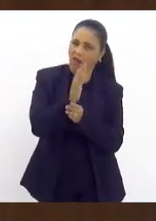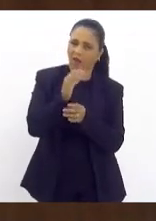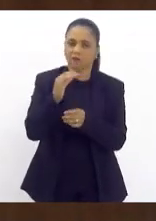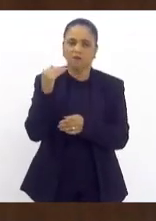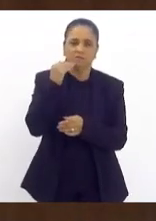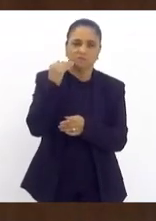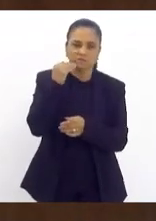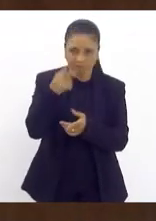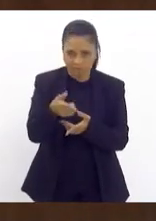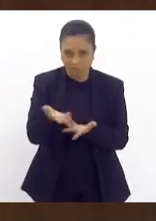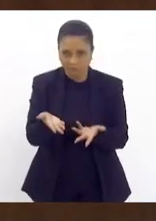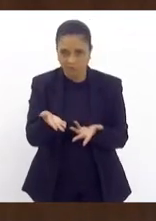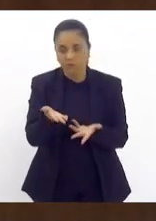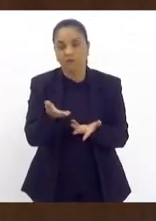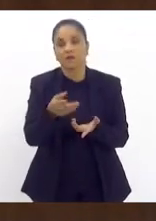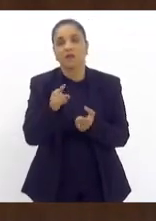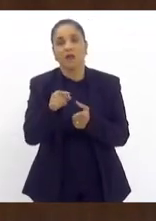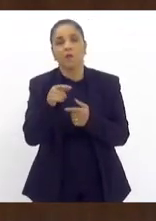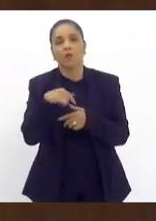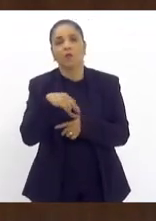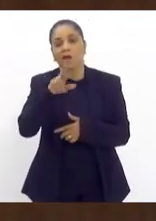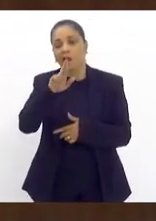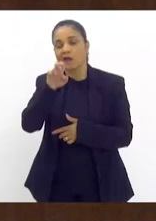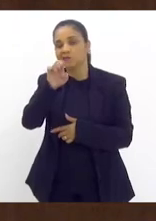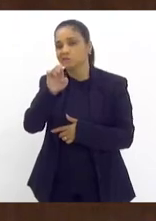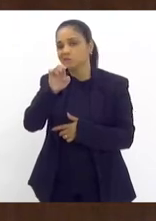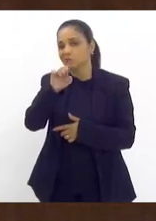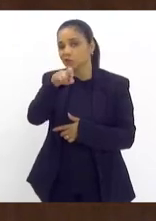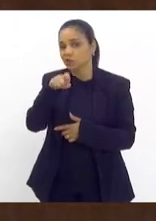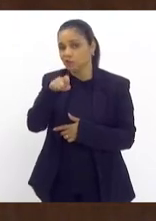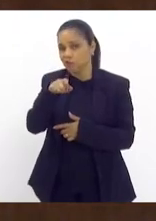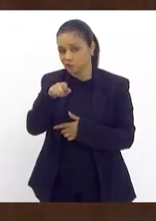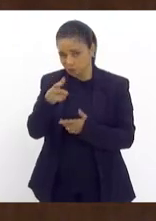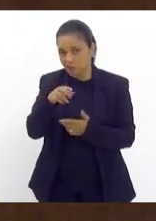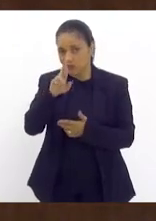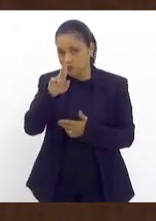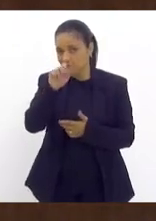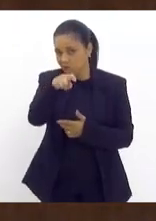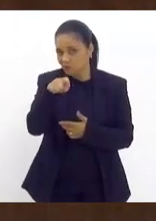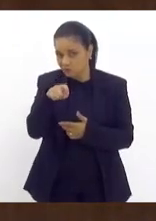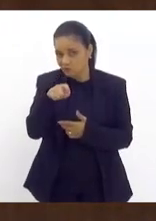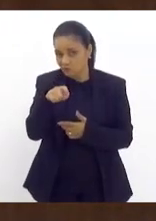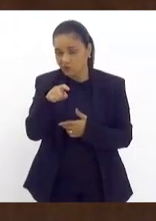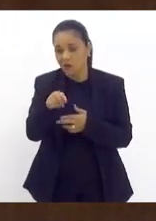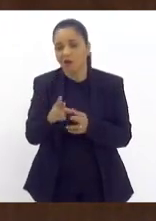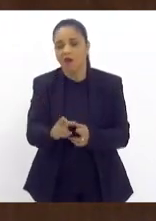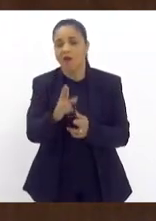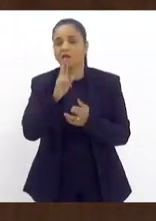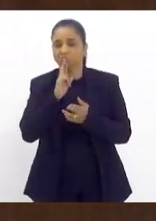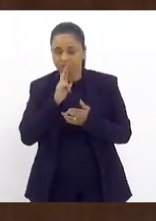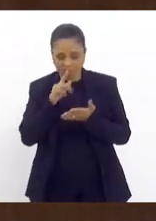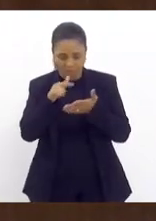ele pede para se fazer o raio-x. Depois que vem o resultado do raio-x,